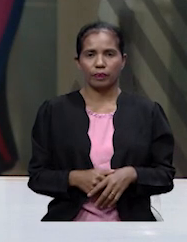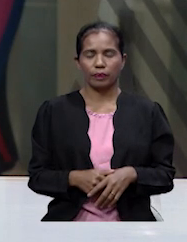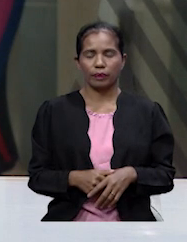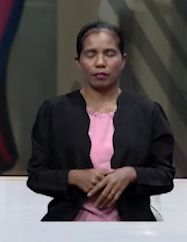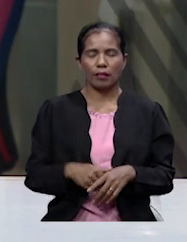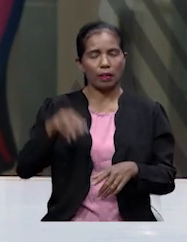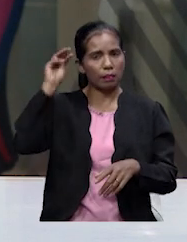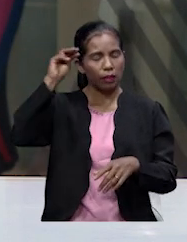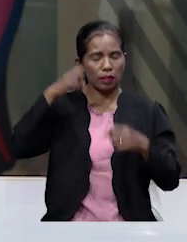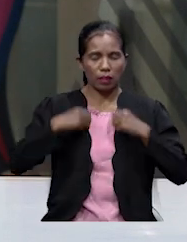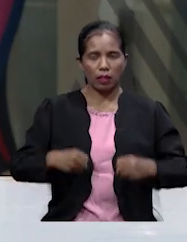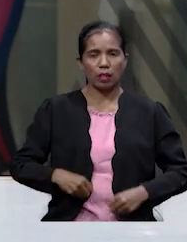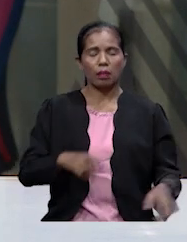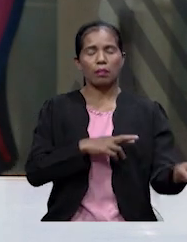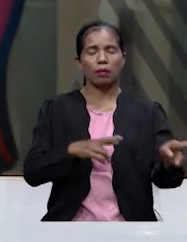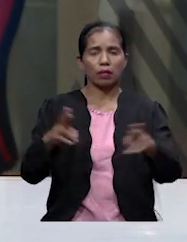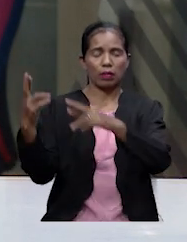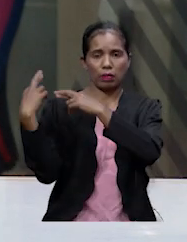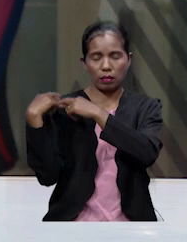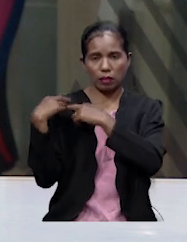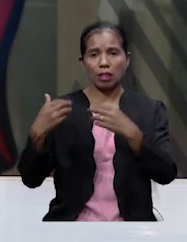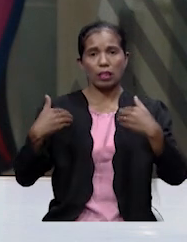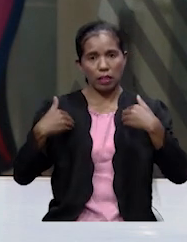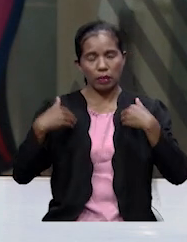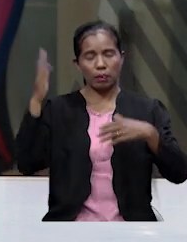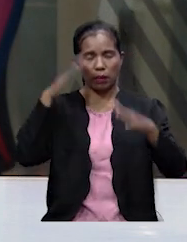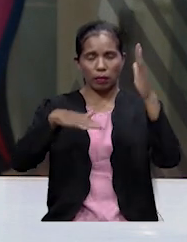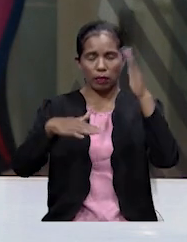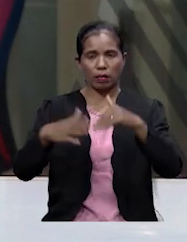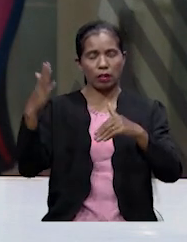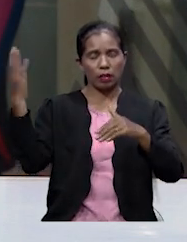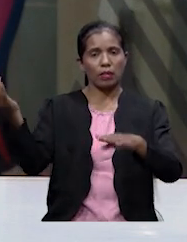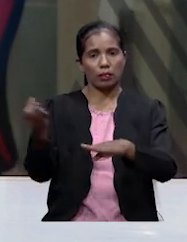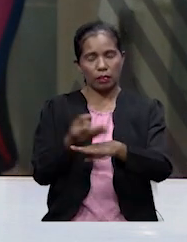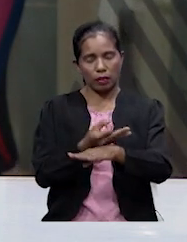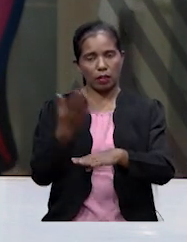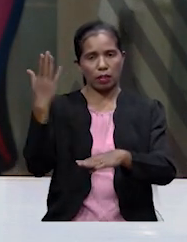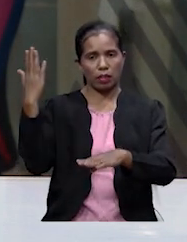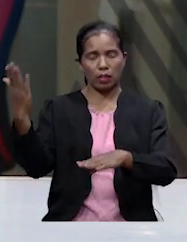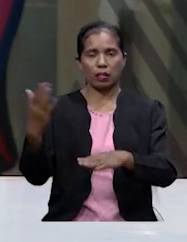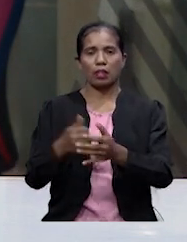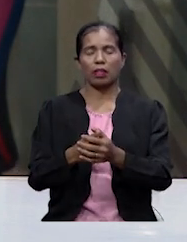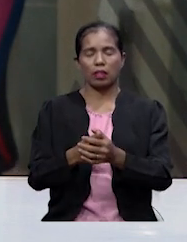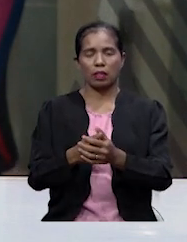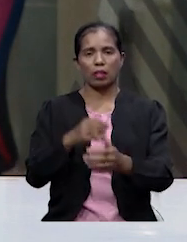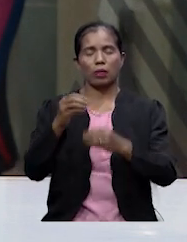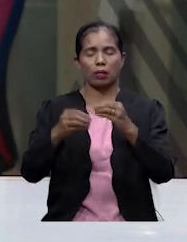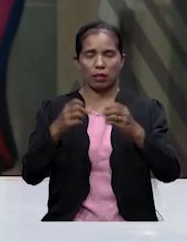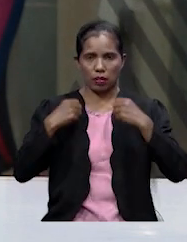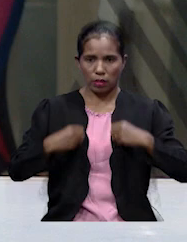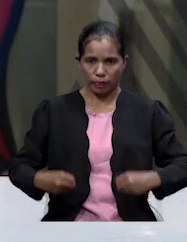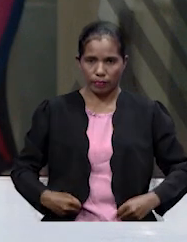Ministra de Saúde pronto responsabiliza bem ir a muso problema procedimento de documentos e aprojenamento setor saúde.